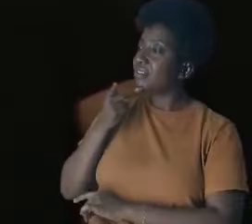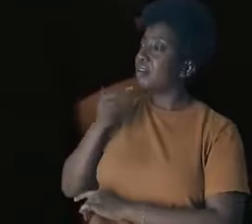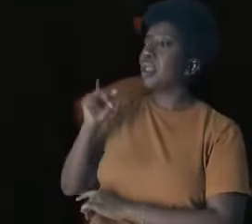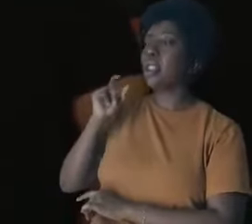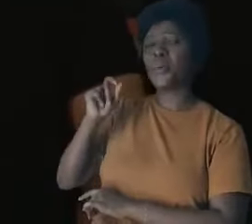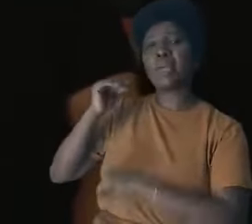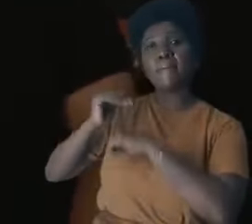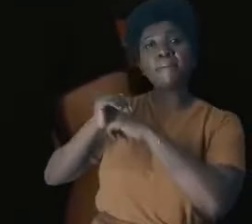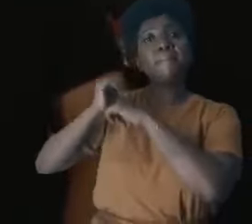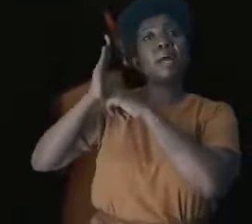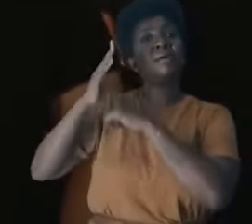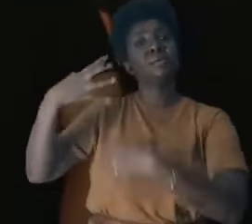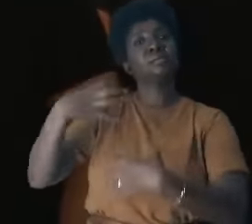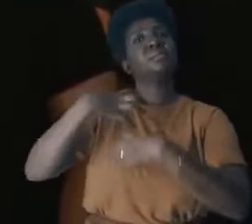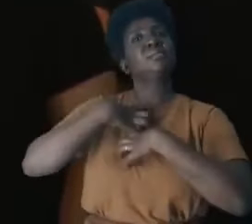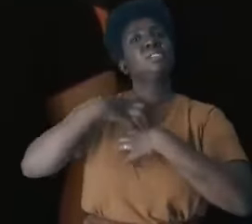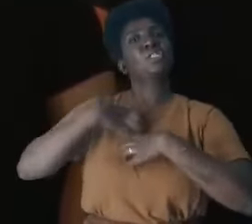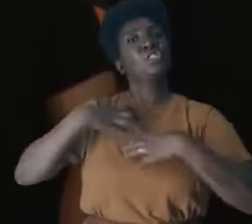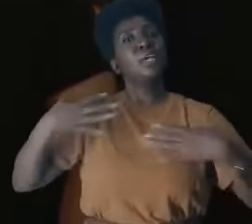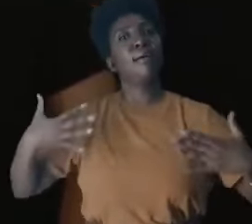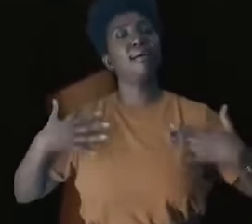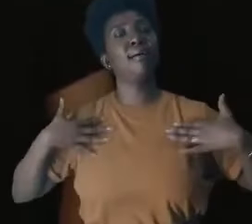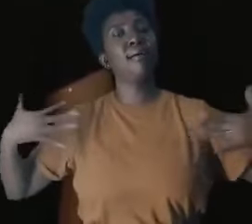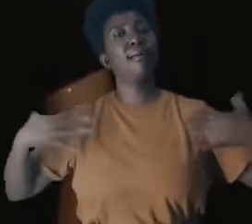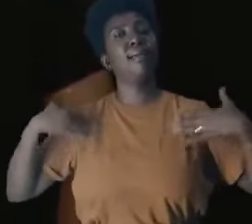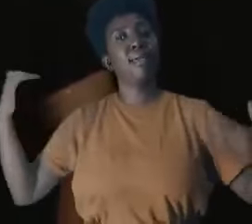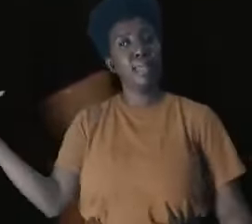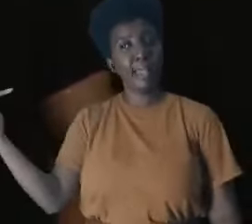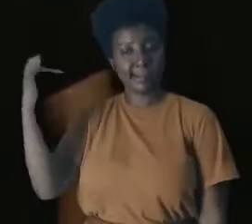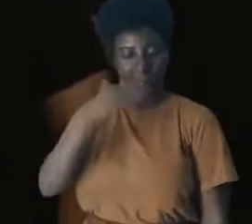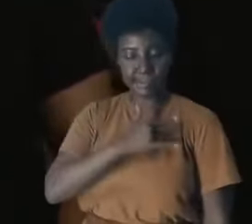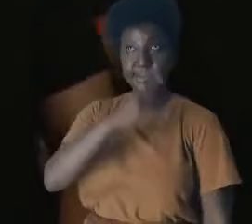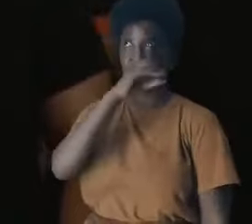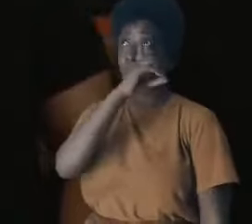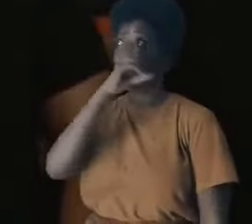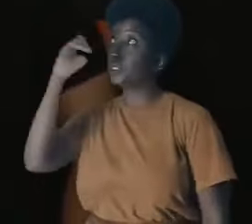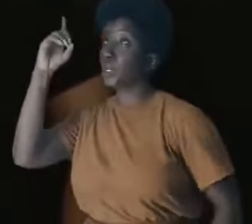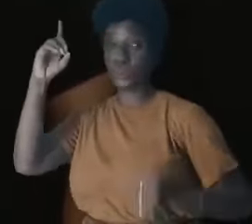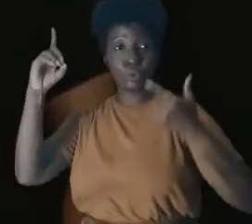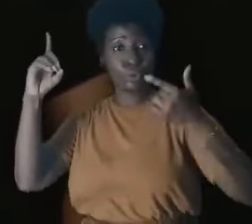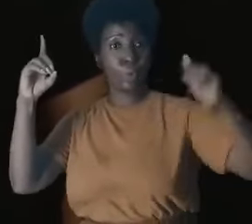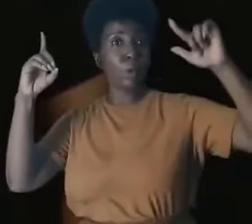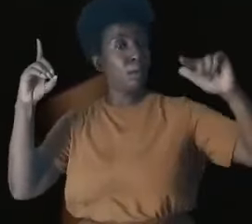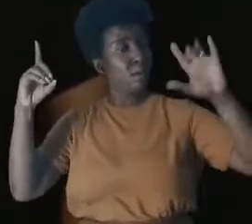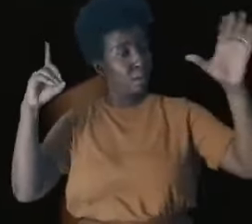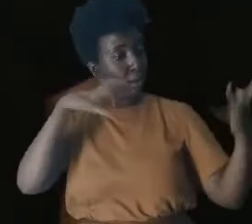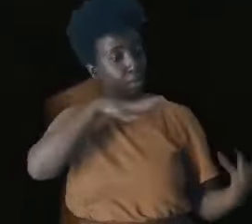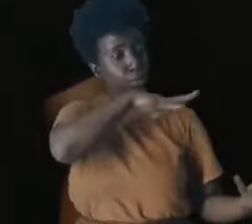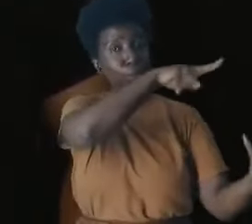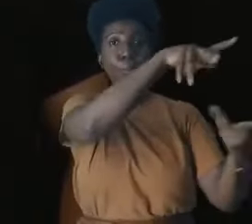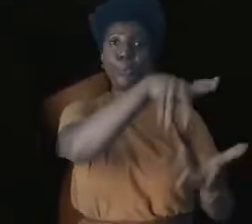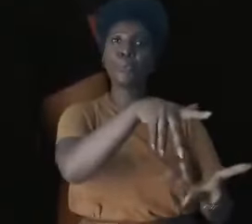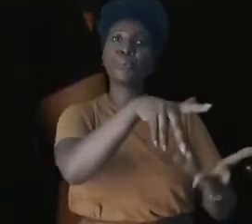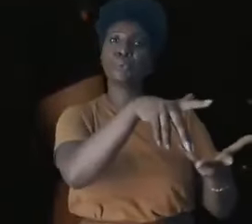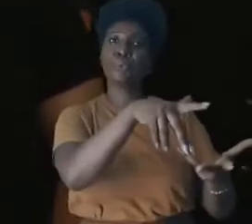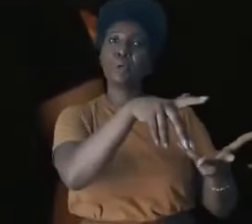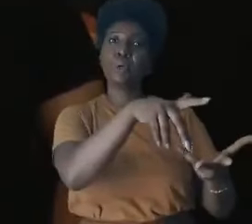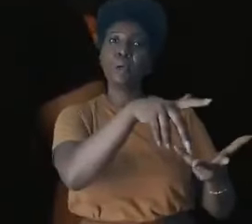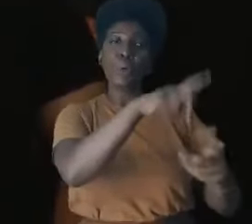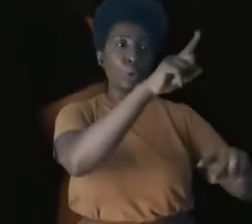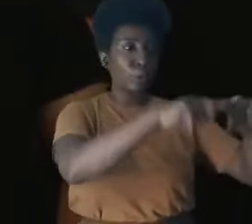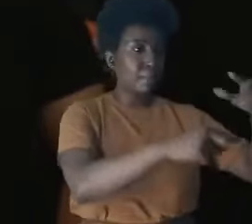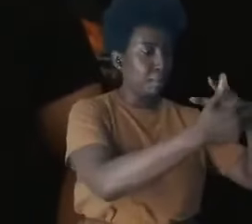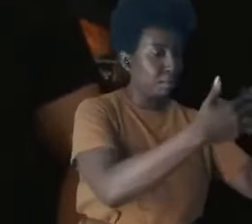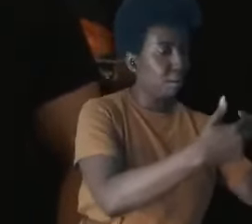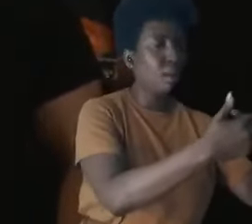tem o Senhor posto em nossos corações do que a deles, quando lhes há fartura de cereal